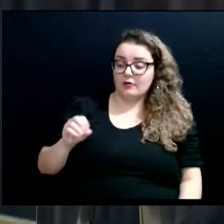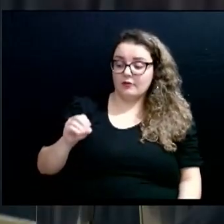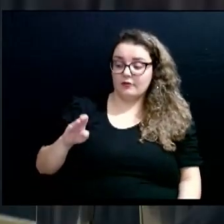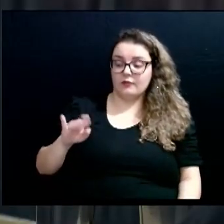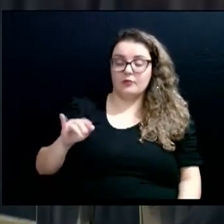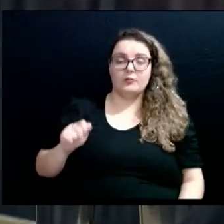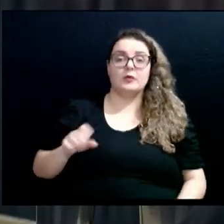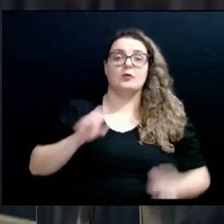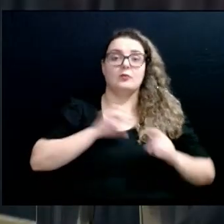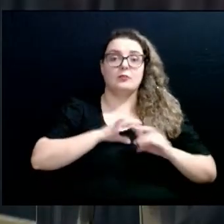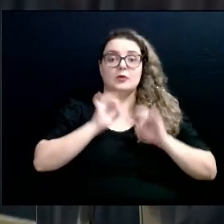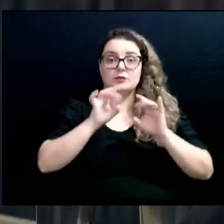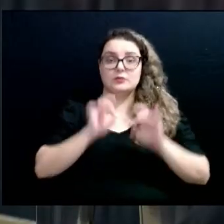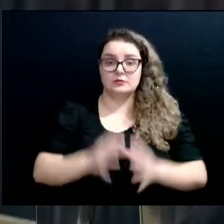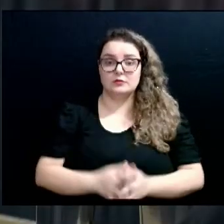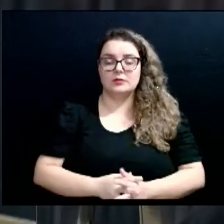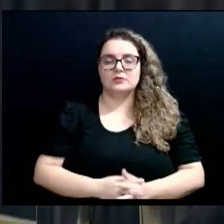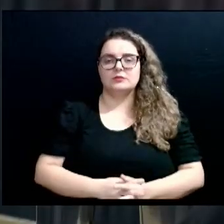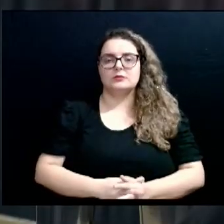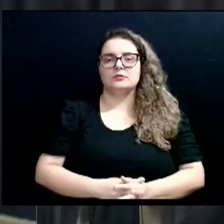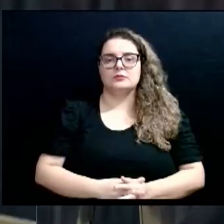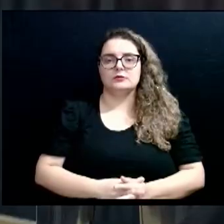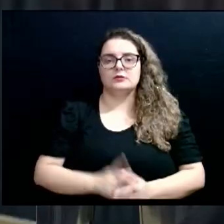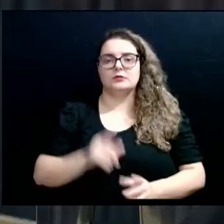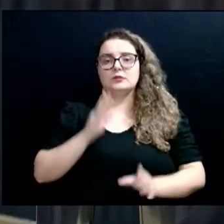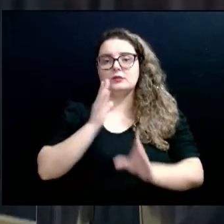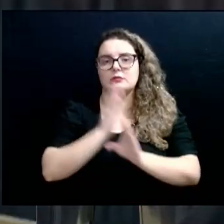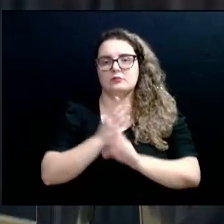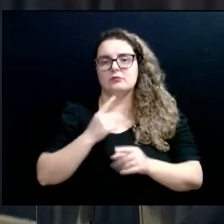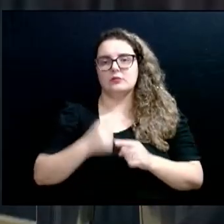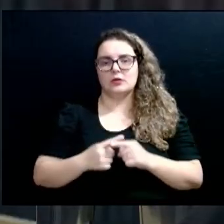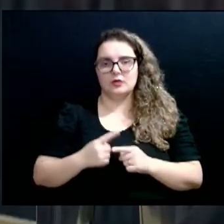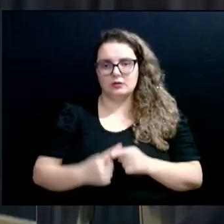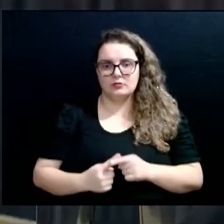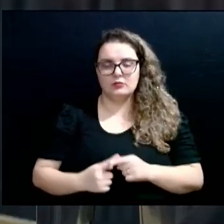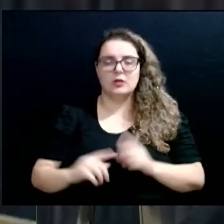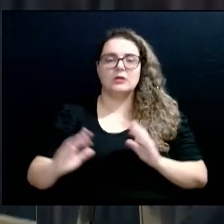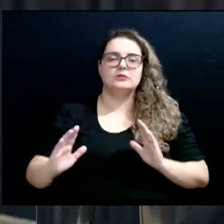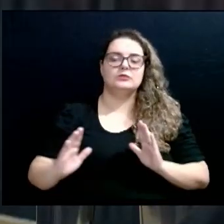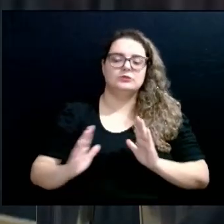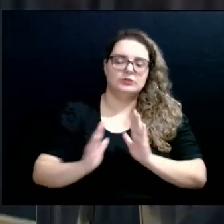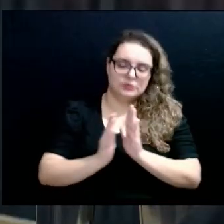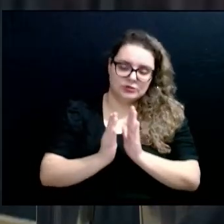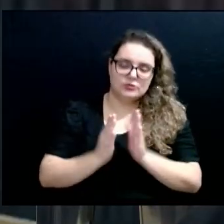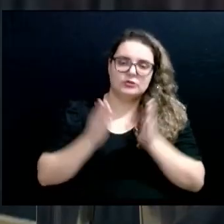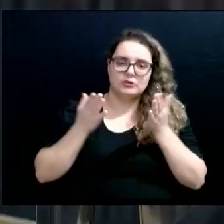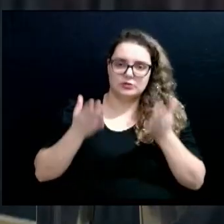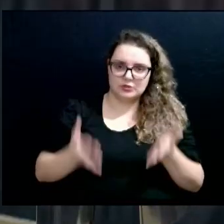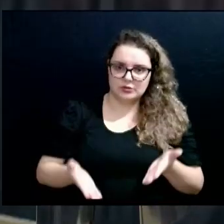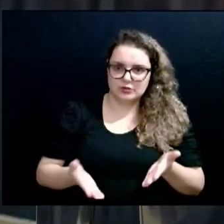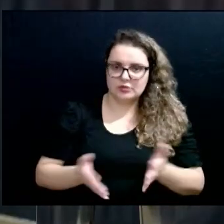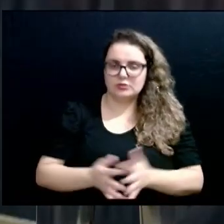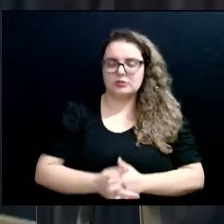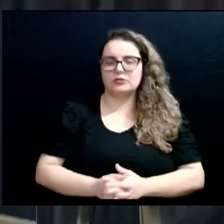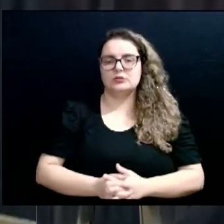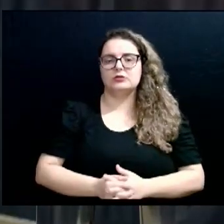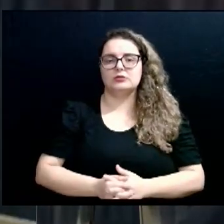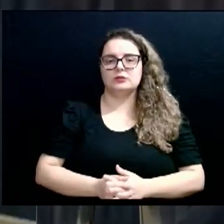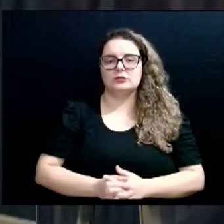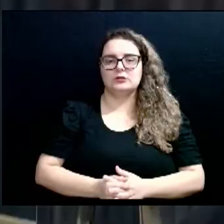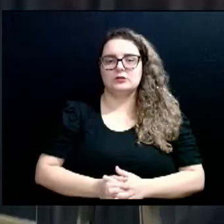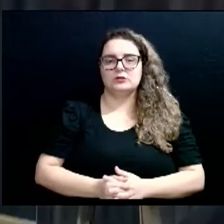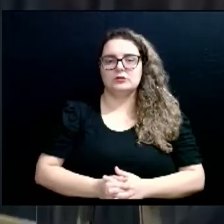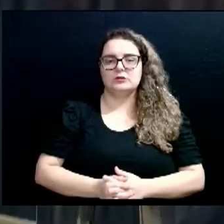perfeito. E ela é identificada geralmente porque diante desse desencadeante, né, então dessa